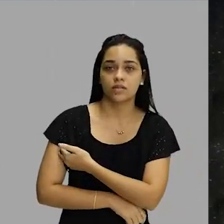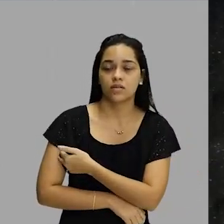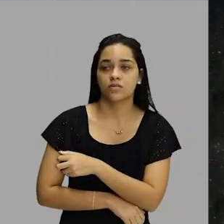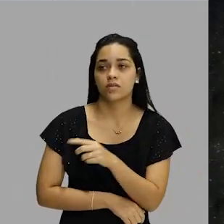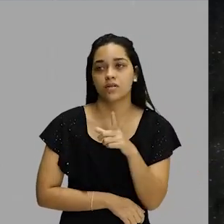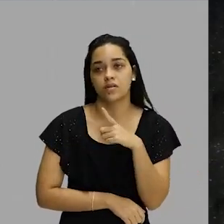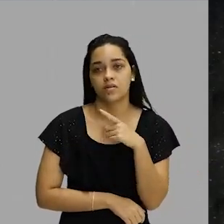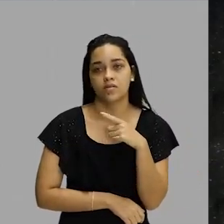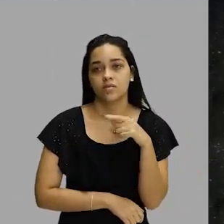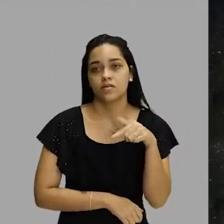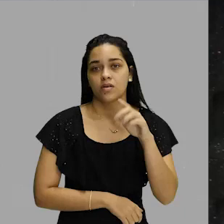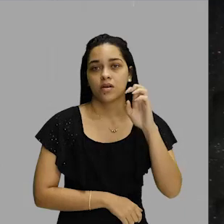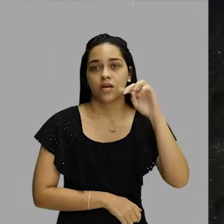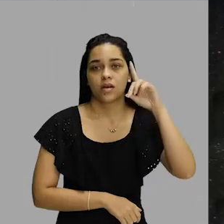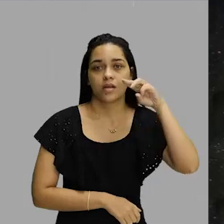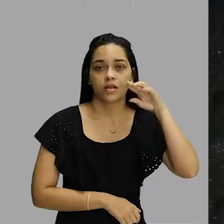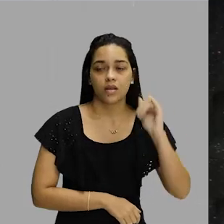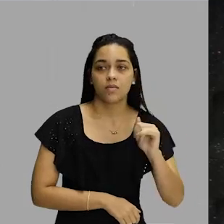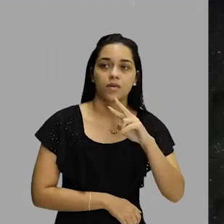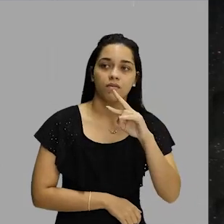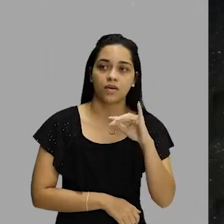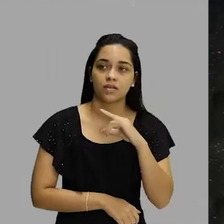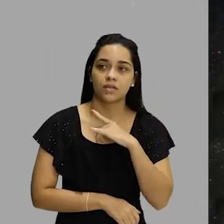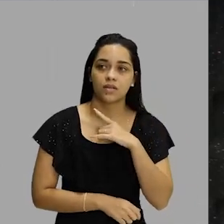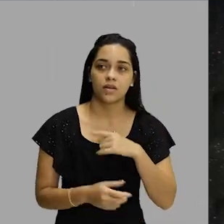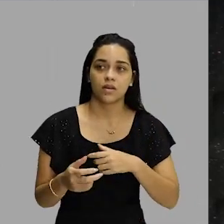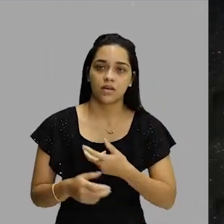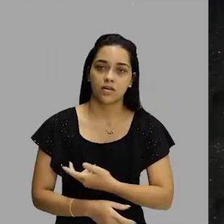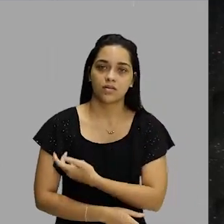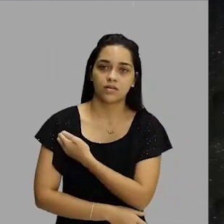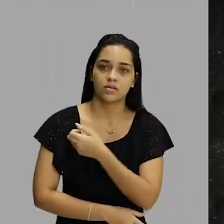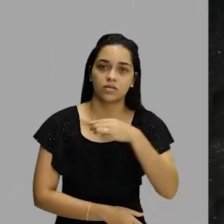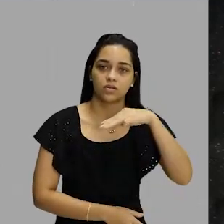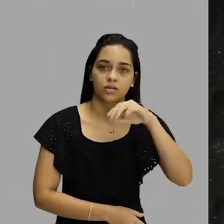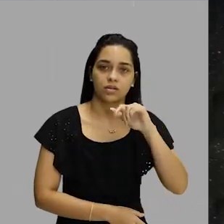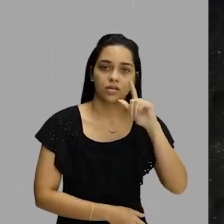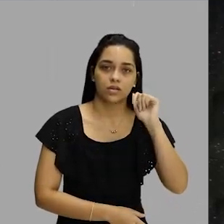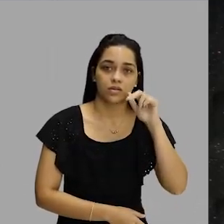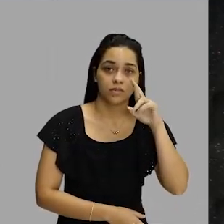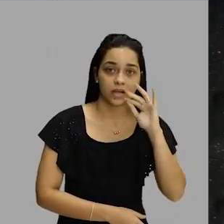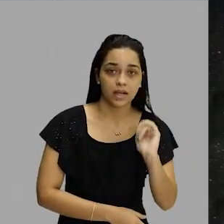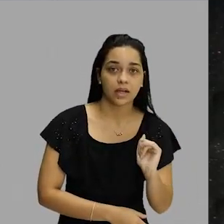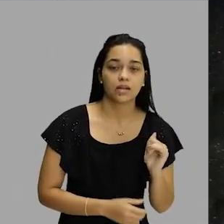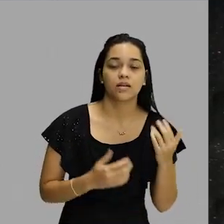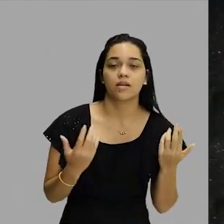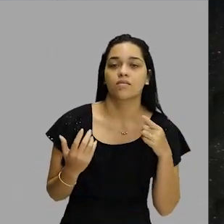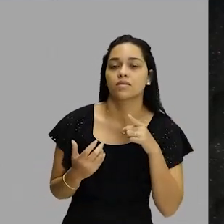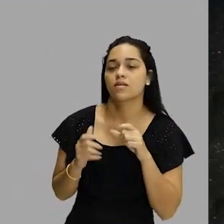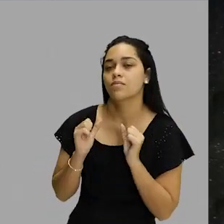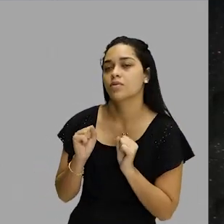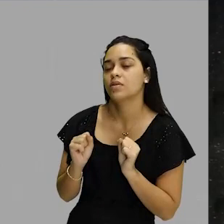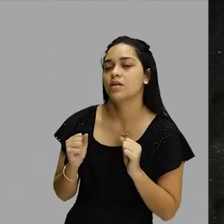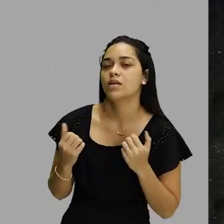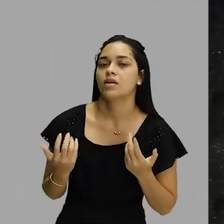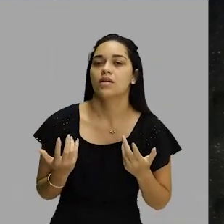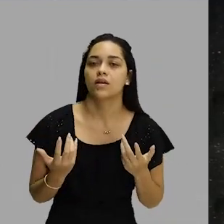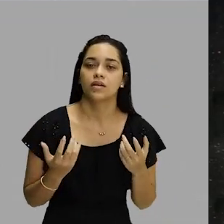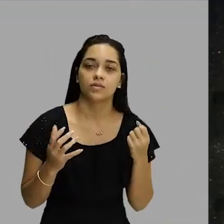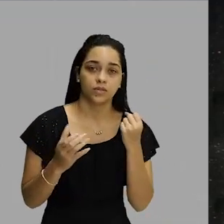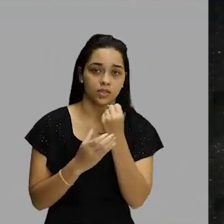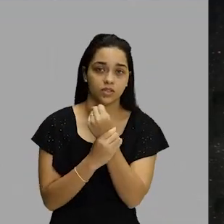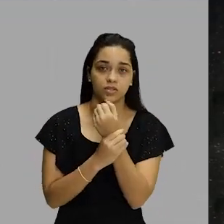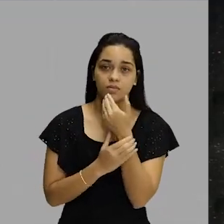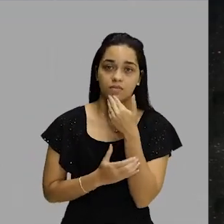eu vou para uma região endêmica. Aí eles vão te dar a vacina de malária, né, para poder você se